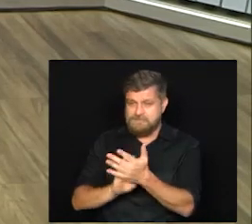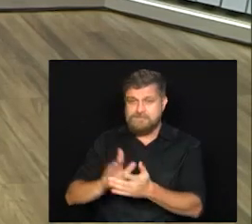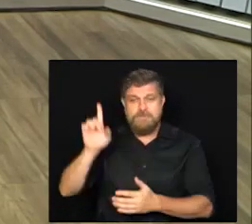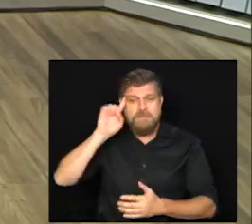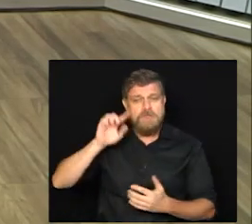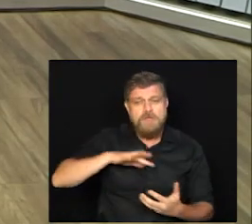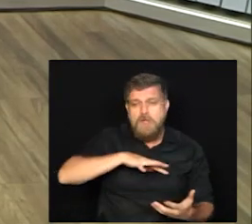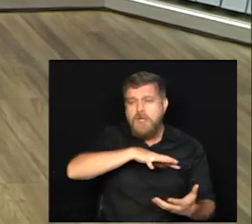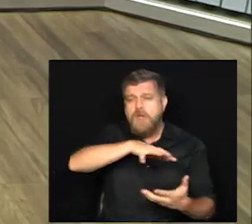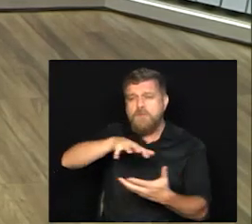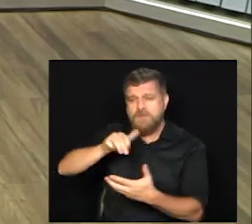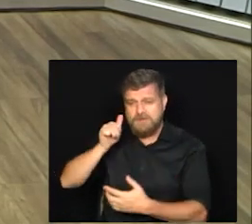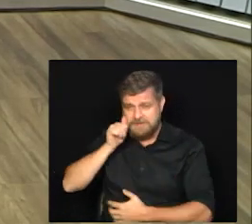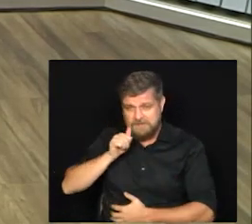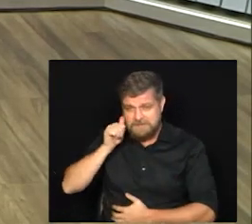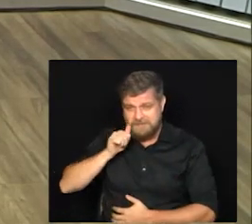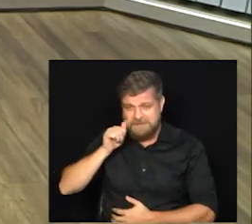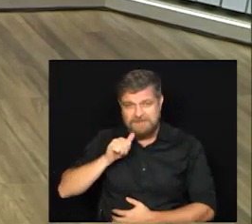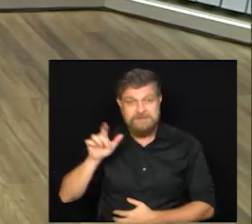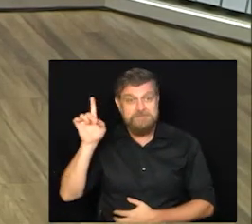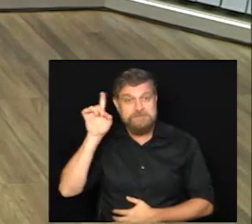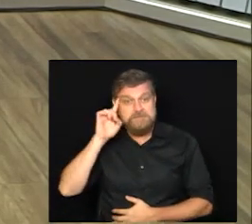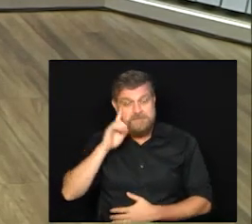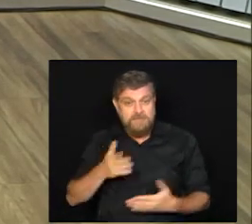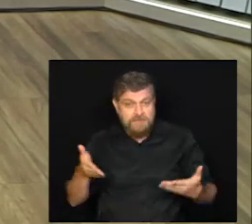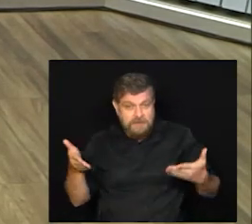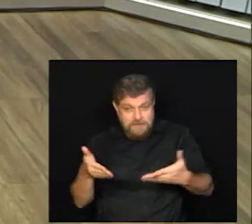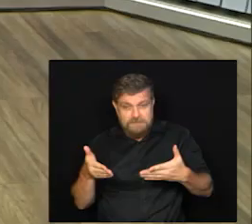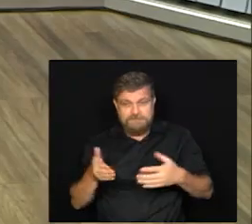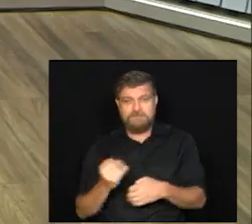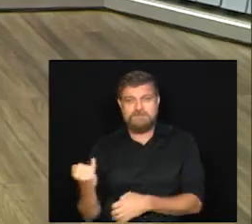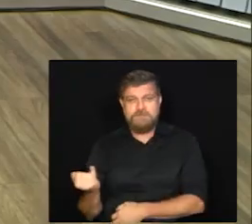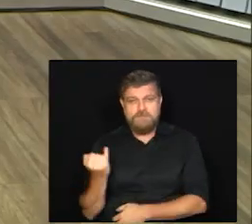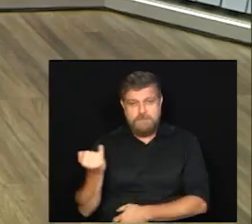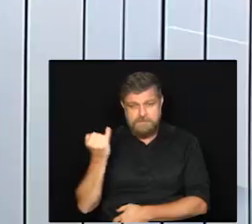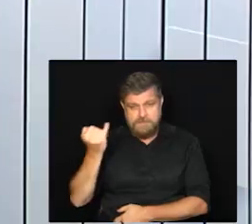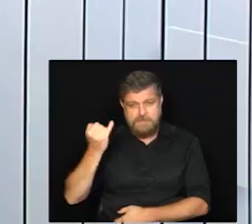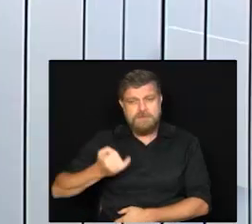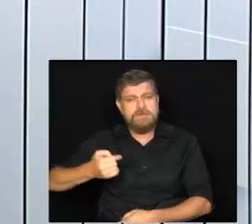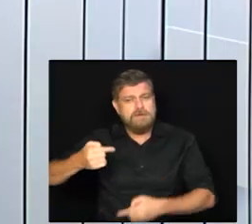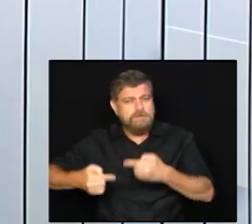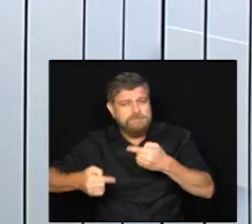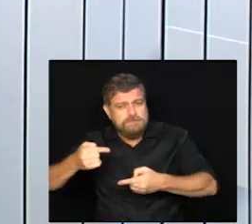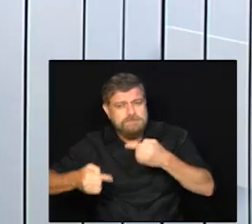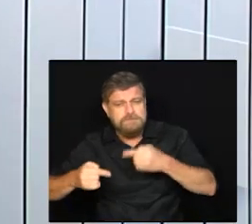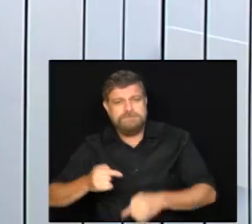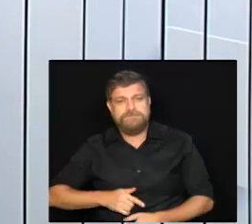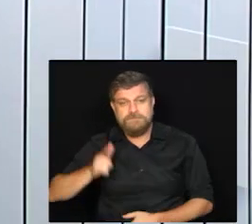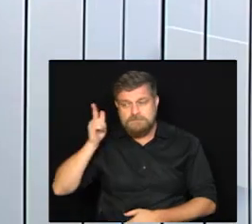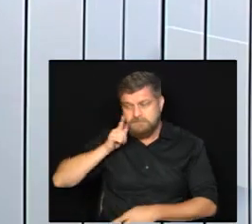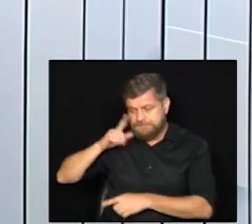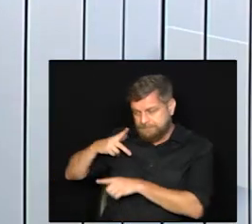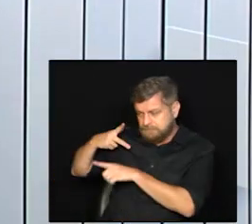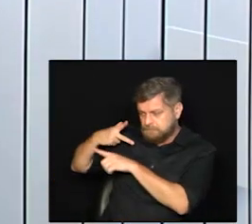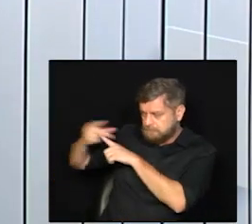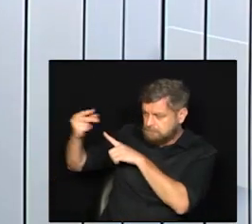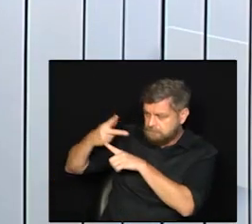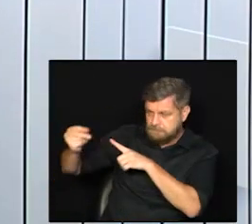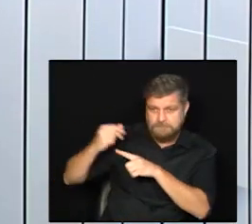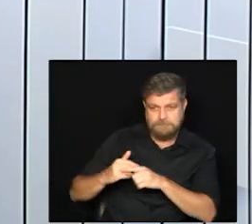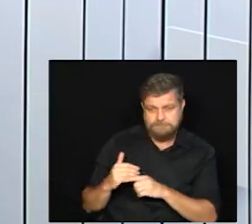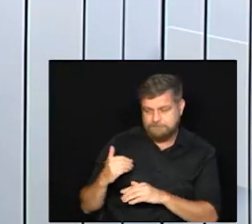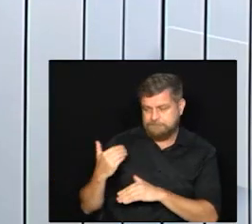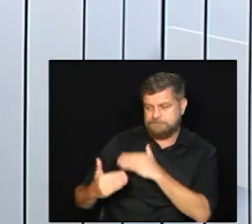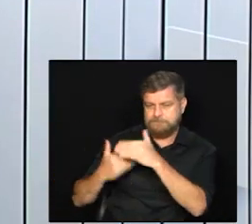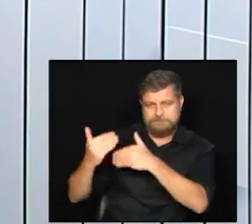Internacional da Mulher. E em um dia como hoje, é importante debatermos as conquistas, o avanço